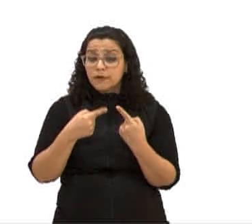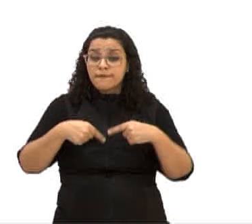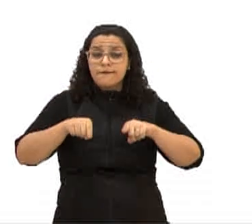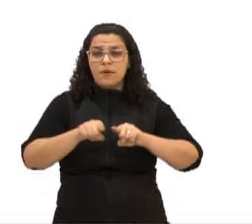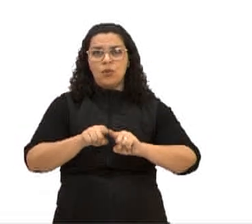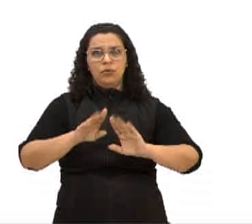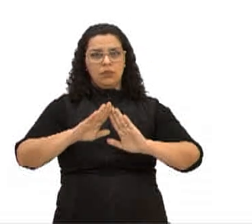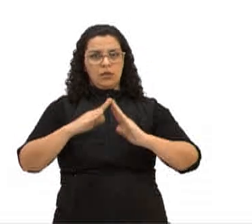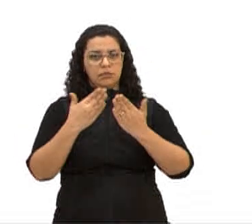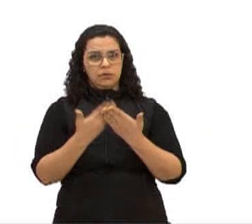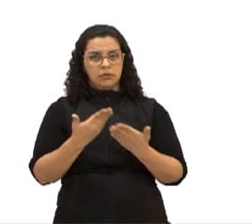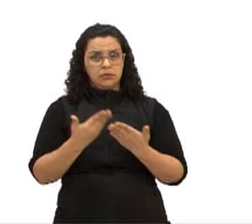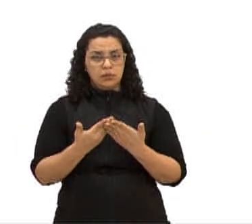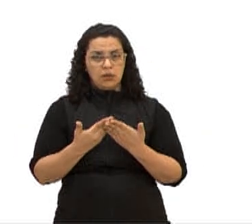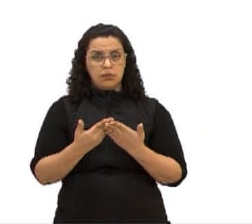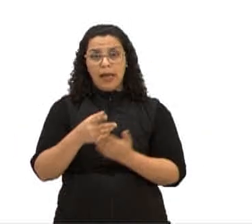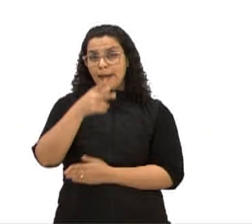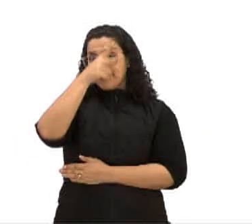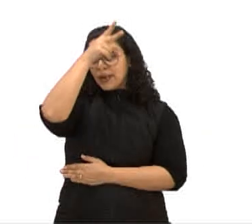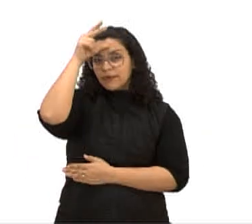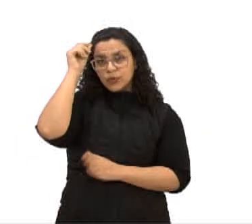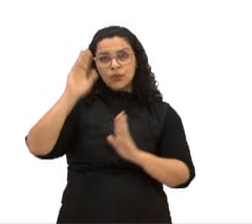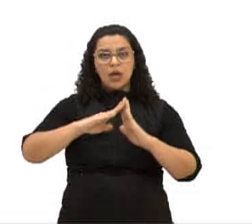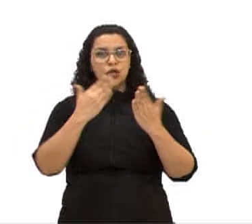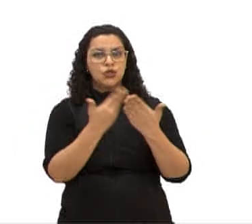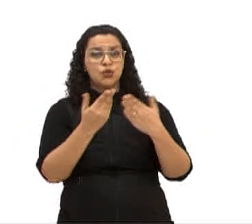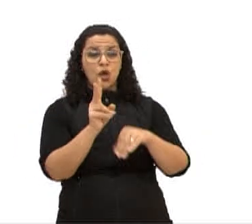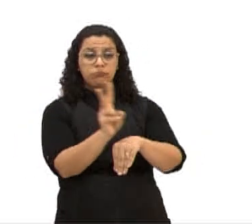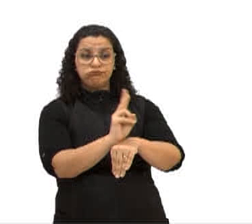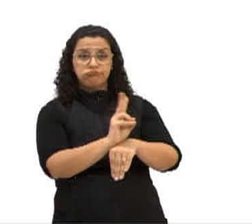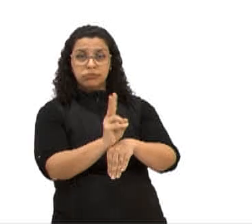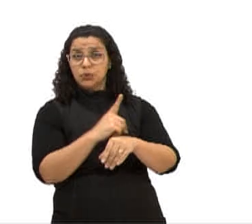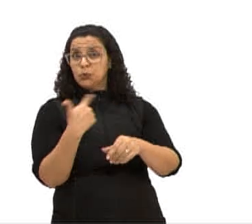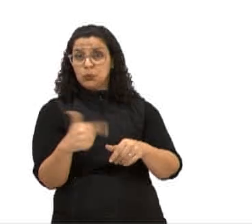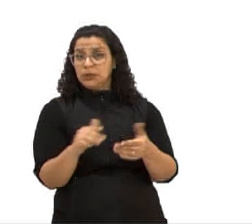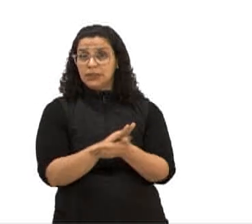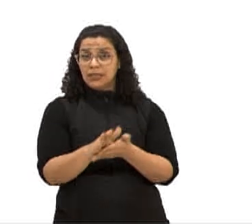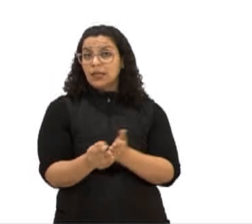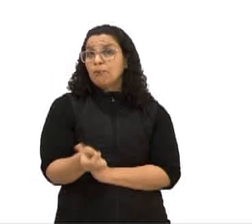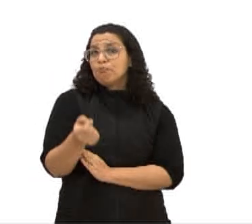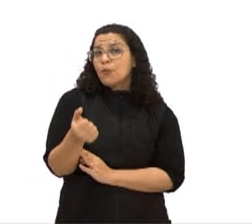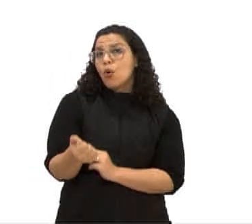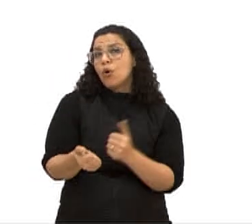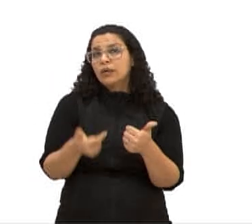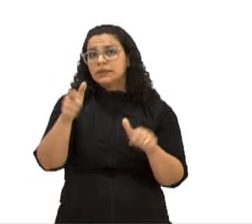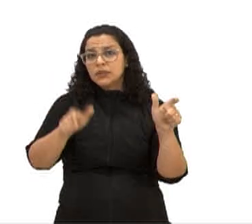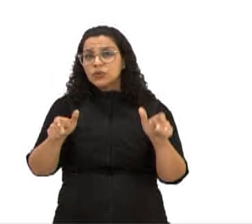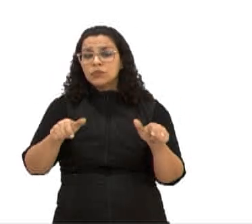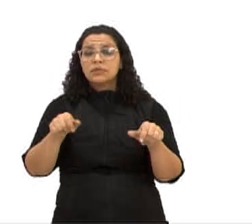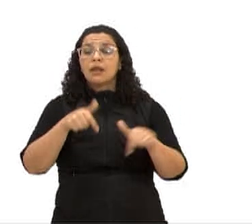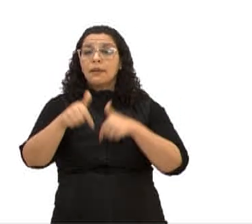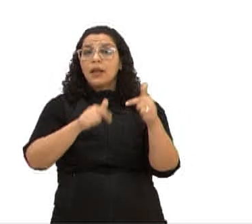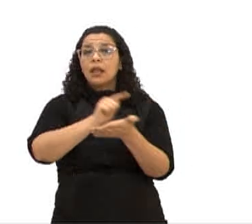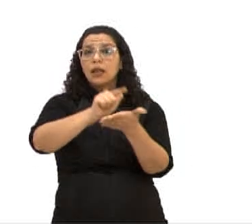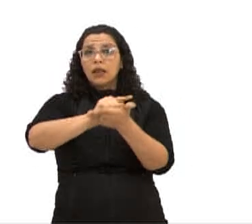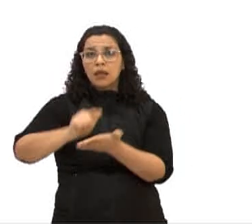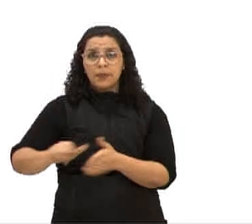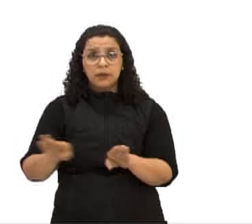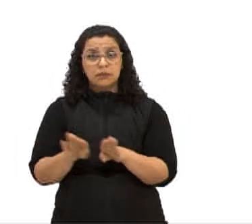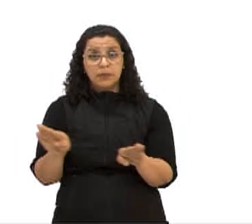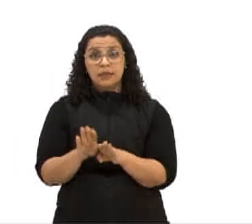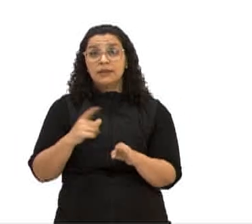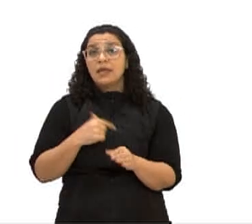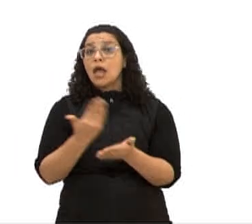retorno. Nas escolas públicas da prefeitura não temos inspetores e são poucos os funcionários da limpeza, fora os